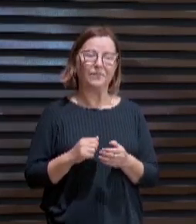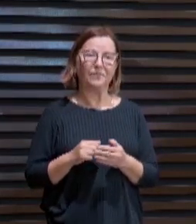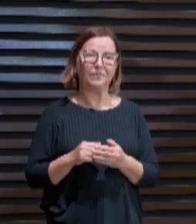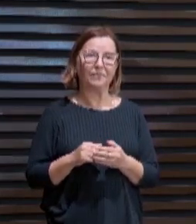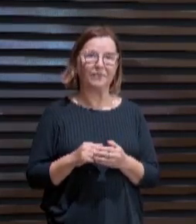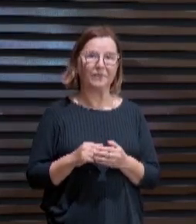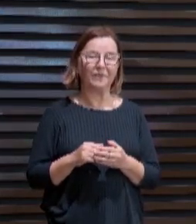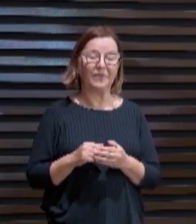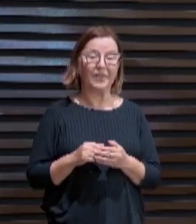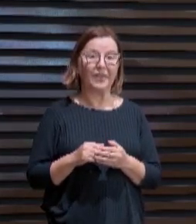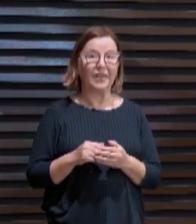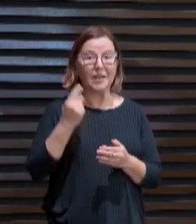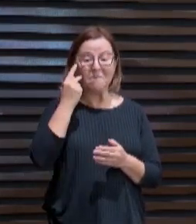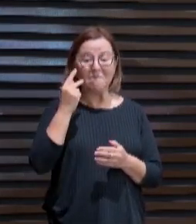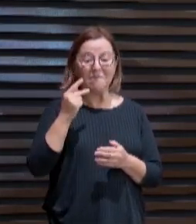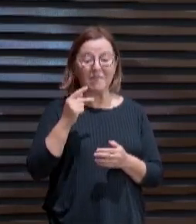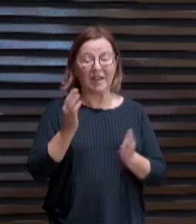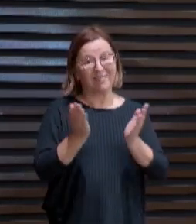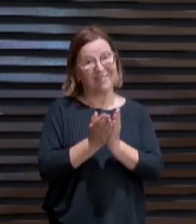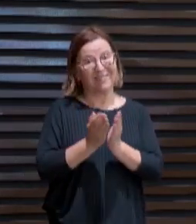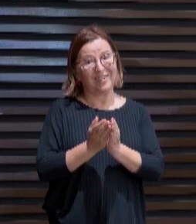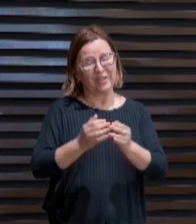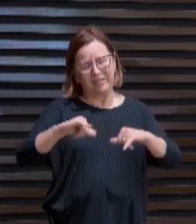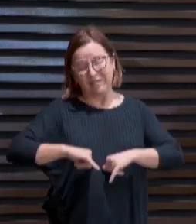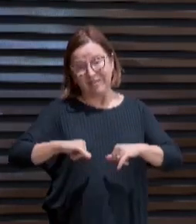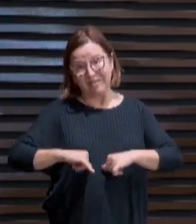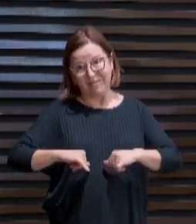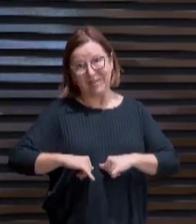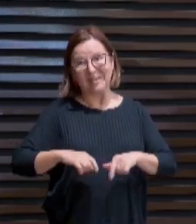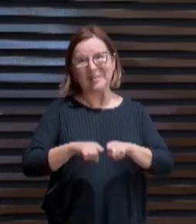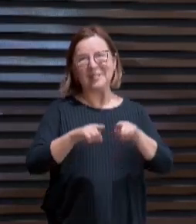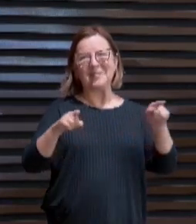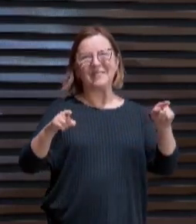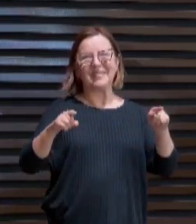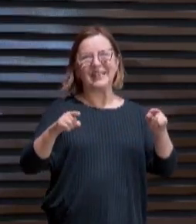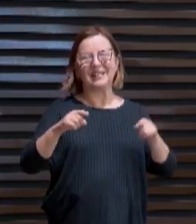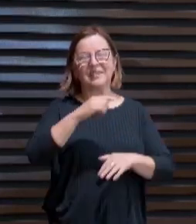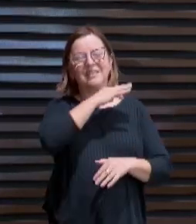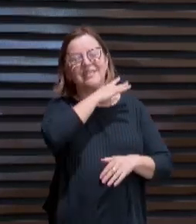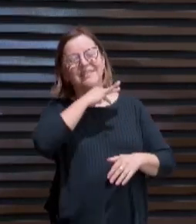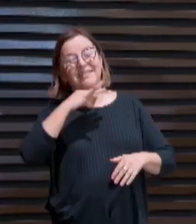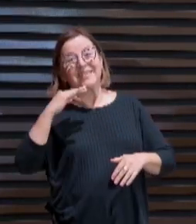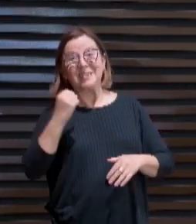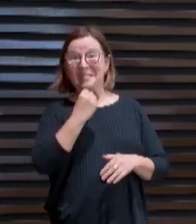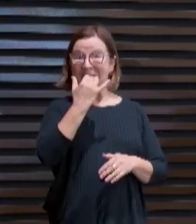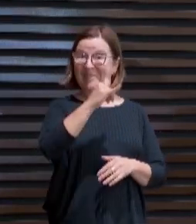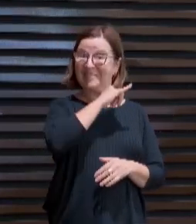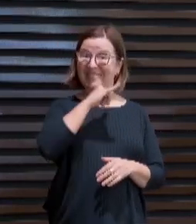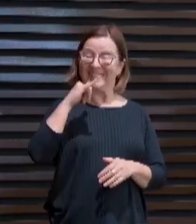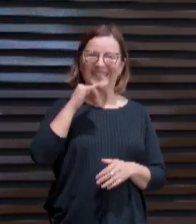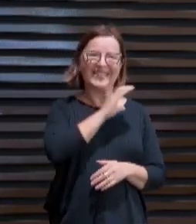Um povo sofredor, em meio a aflições, mas que exalava o bom perfume de Cristo.